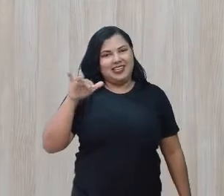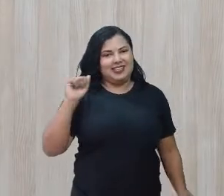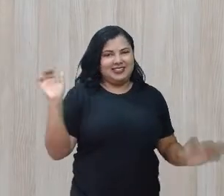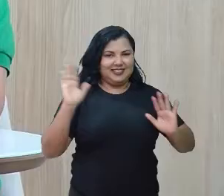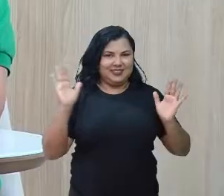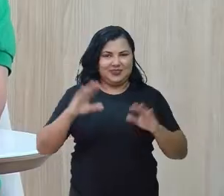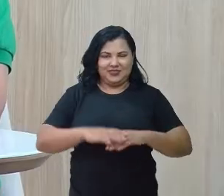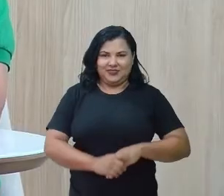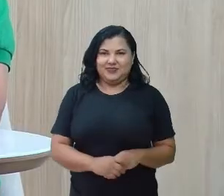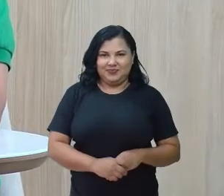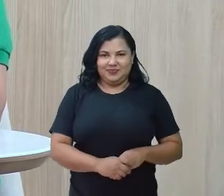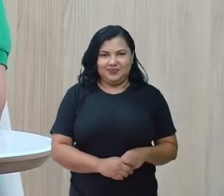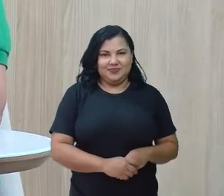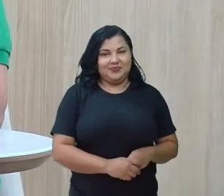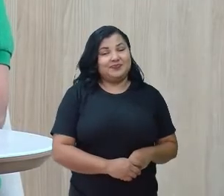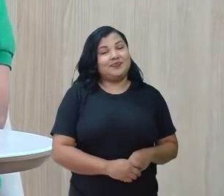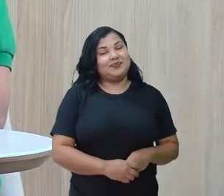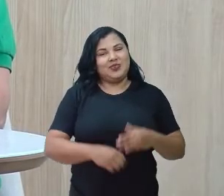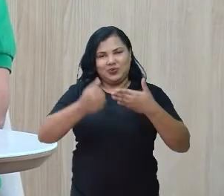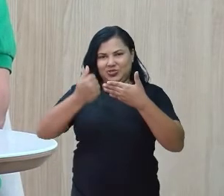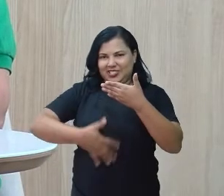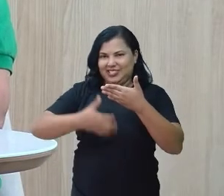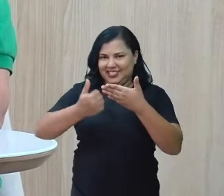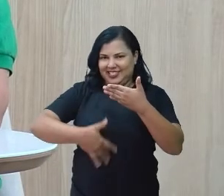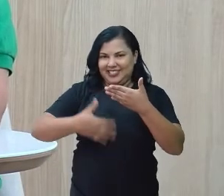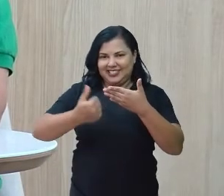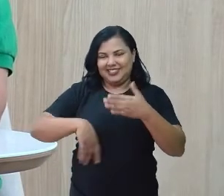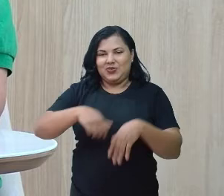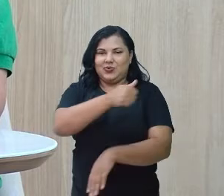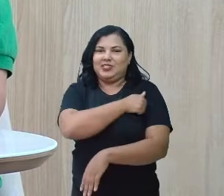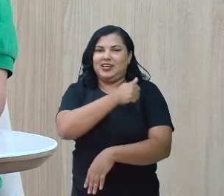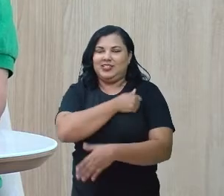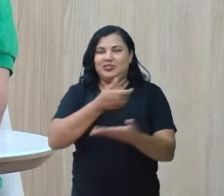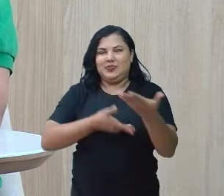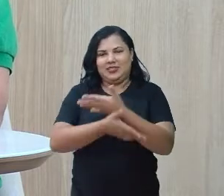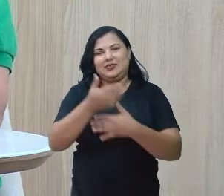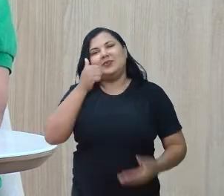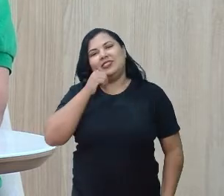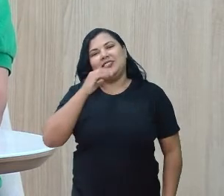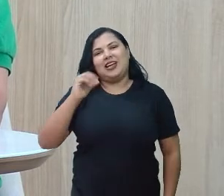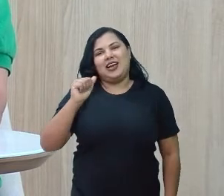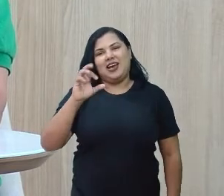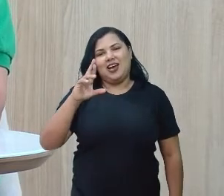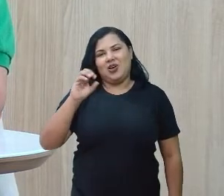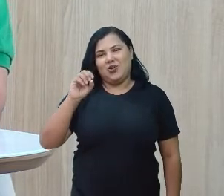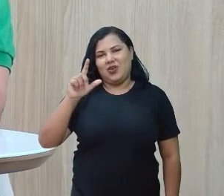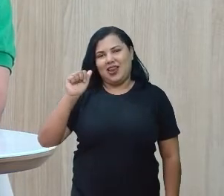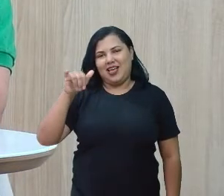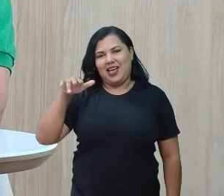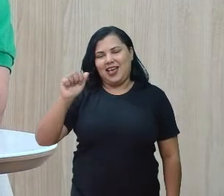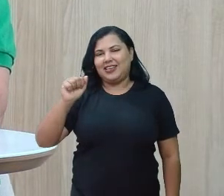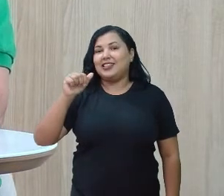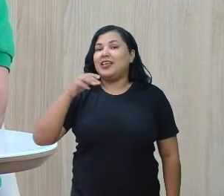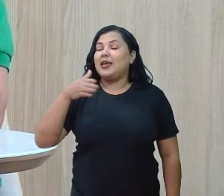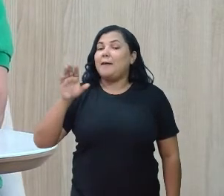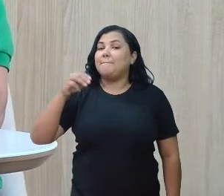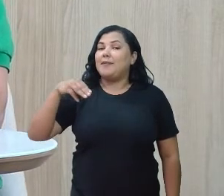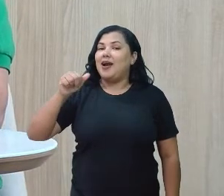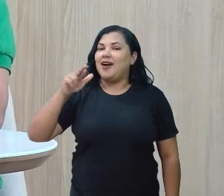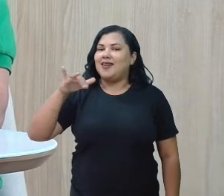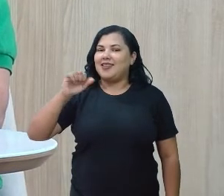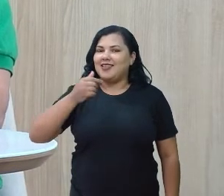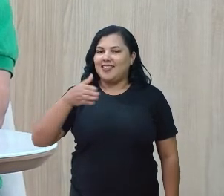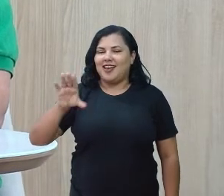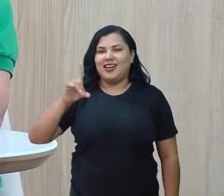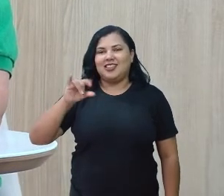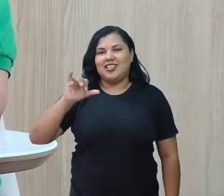despedir. Olha, o chat está aqui, não é? Com os alunos Caroline, Maria, Diógenes,